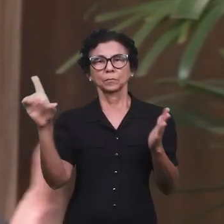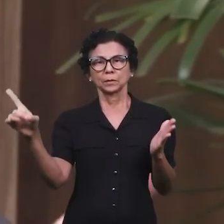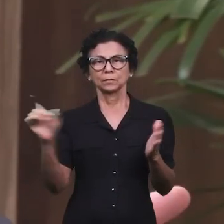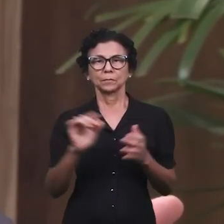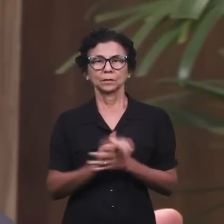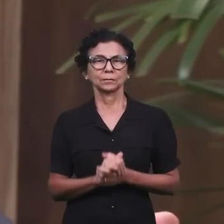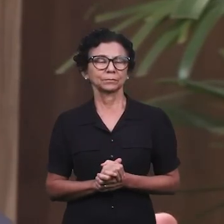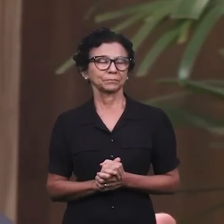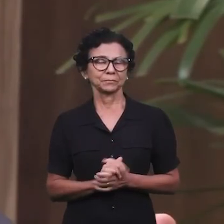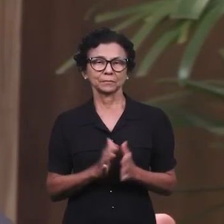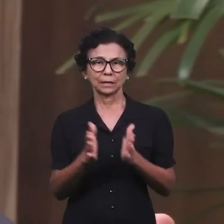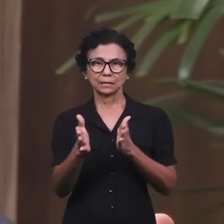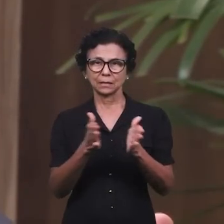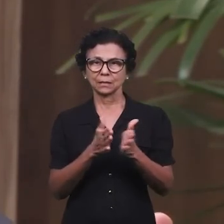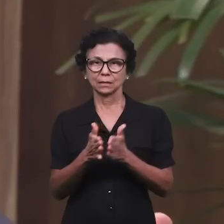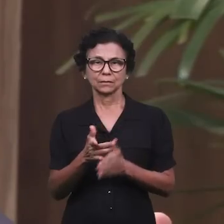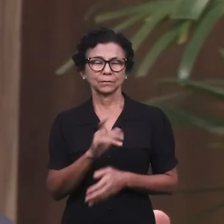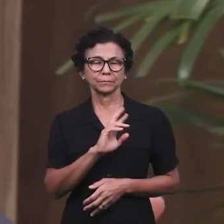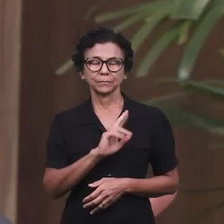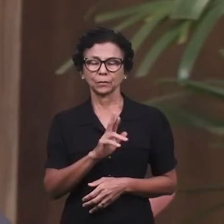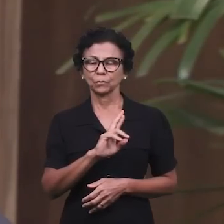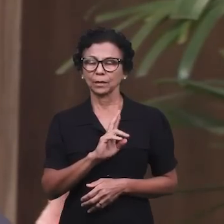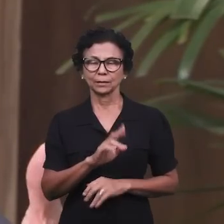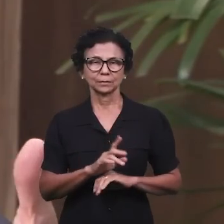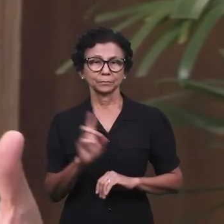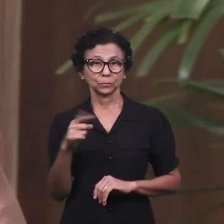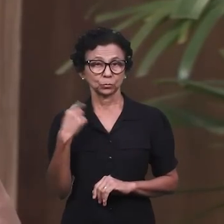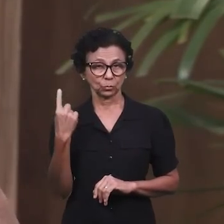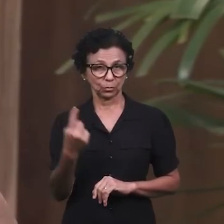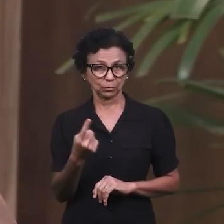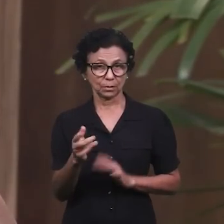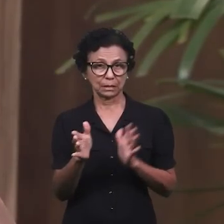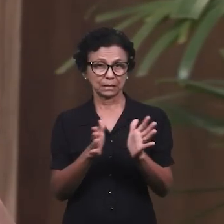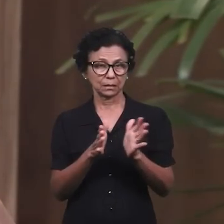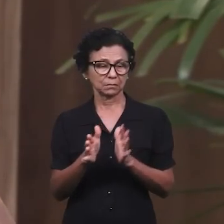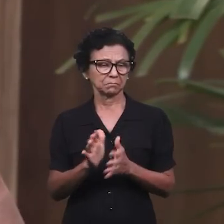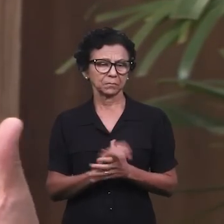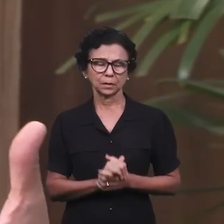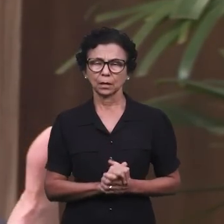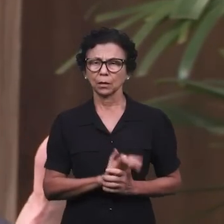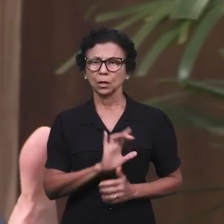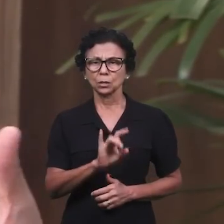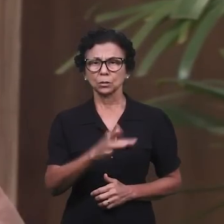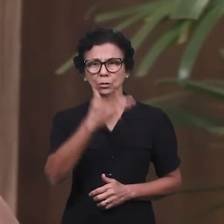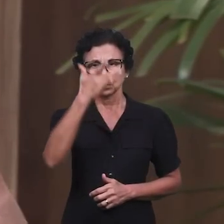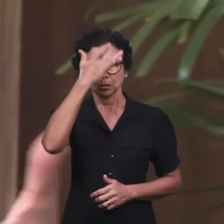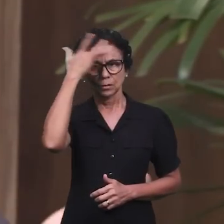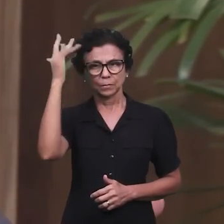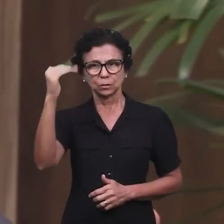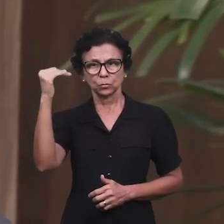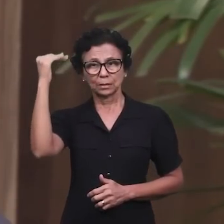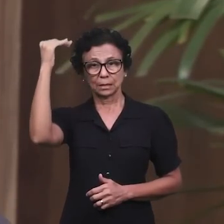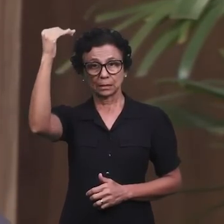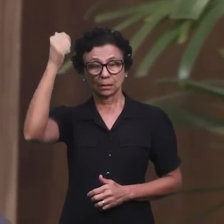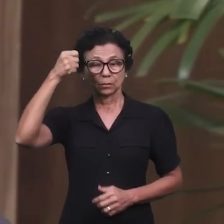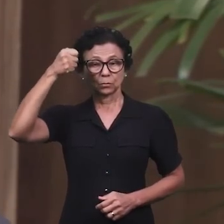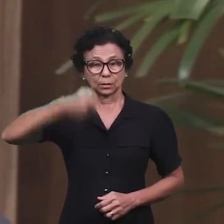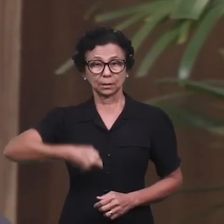acessível a todos. A Bíblia estava na mão de autoridades